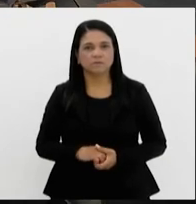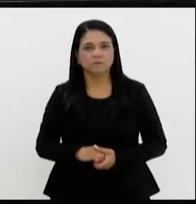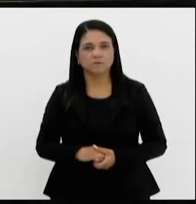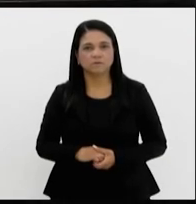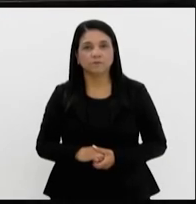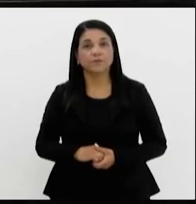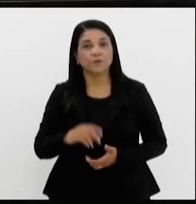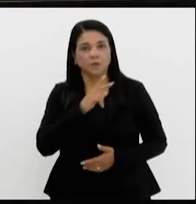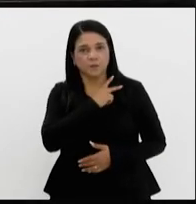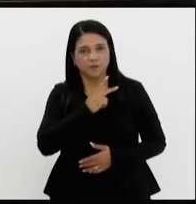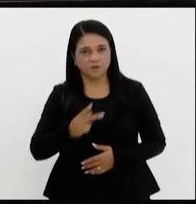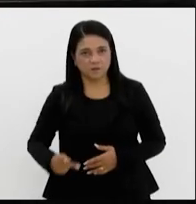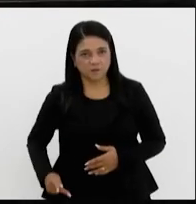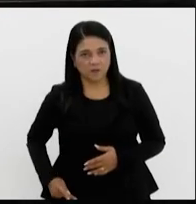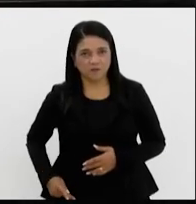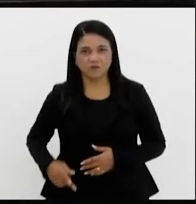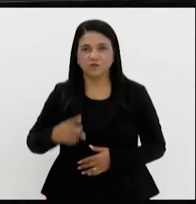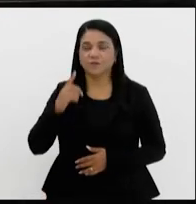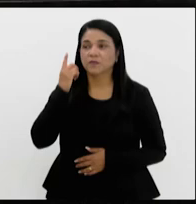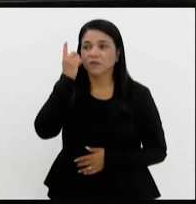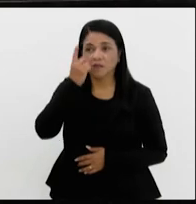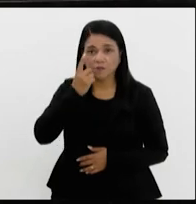Senhor presidente, senhores deputados,